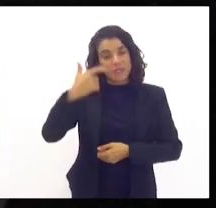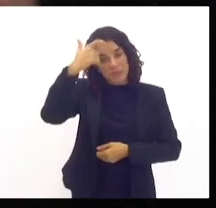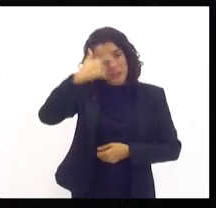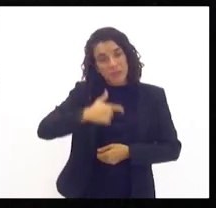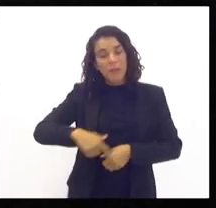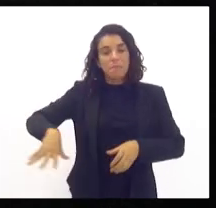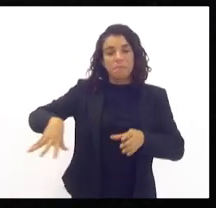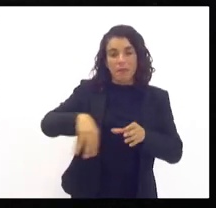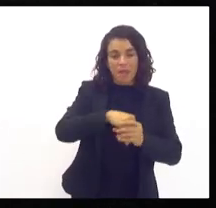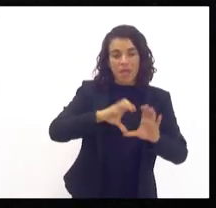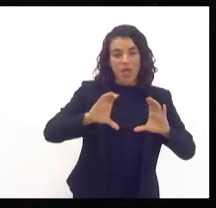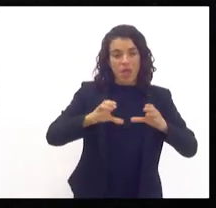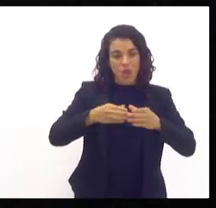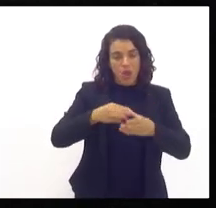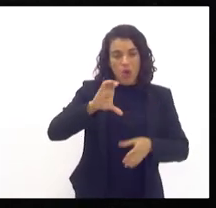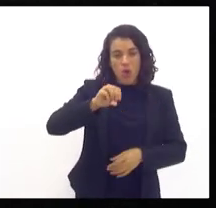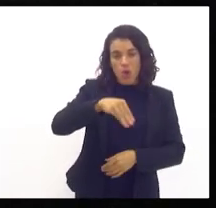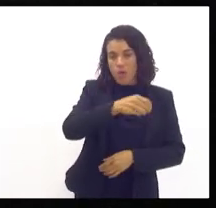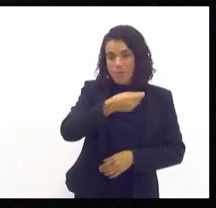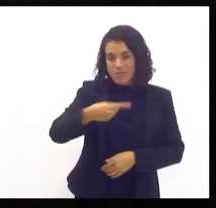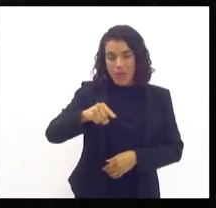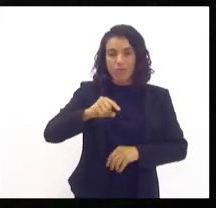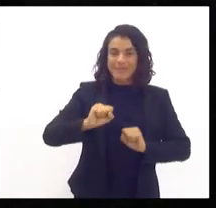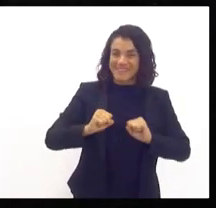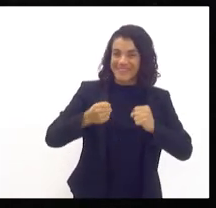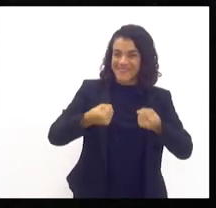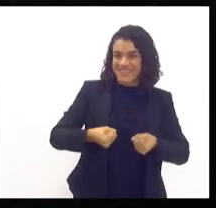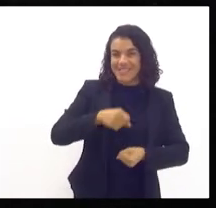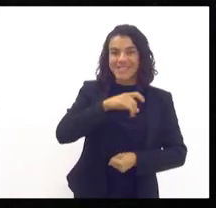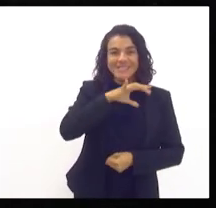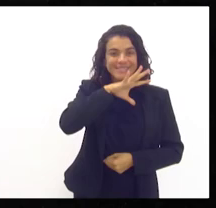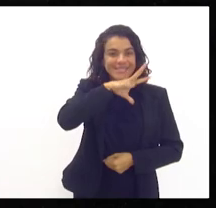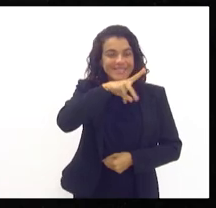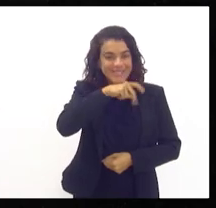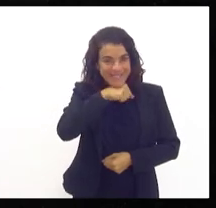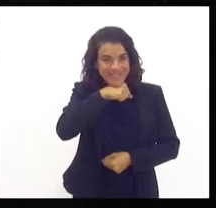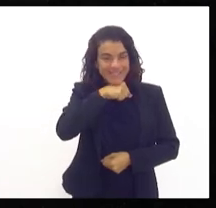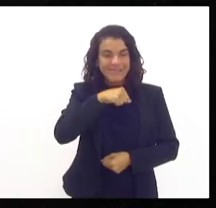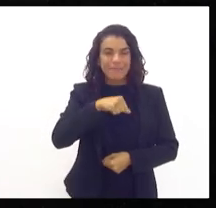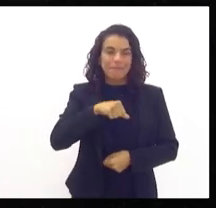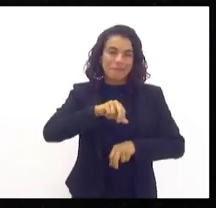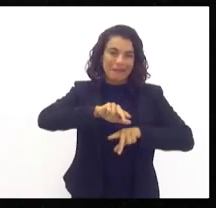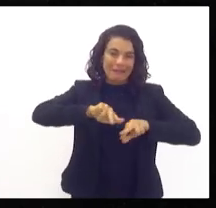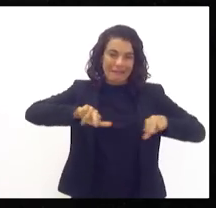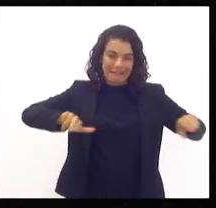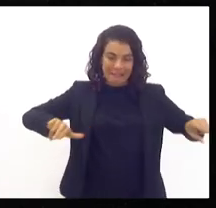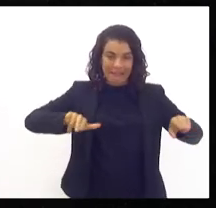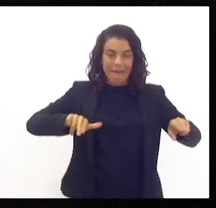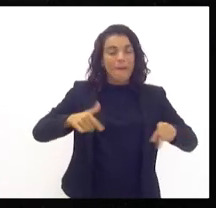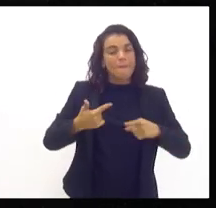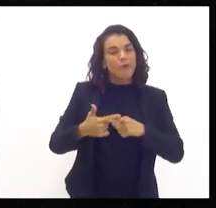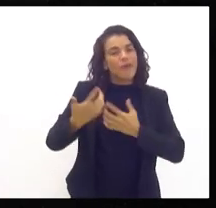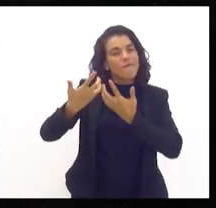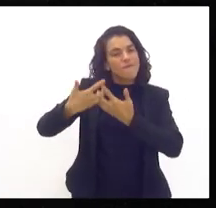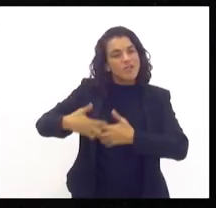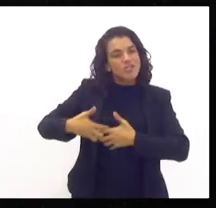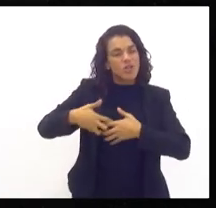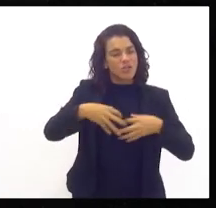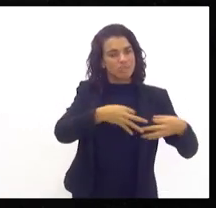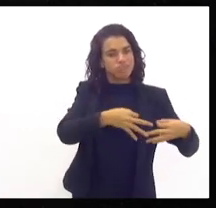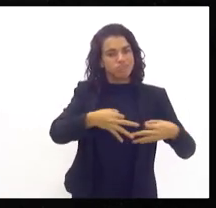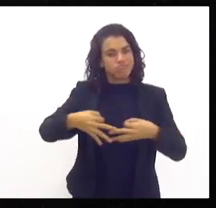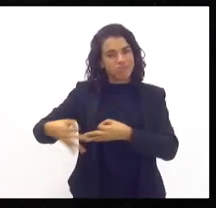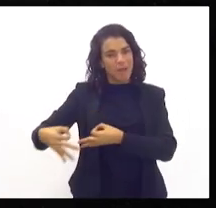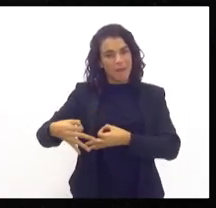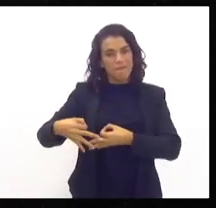da Comissão de Defesa dos Animais, que a comissão também vem funcionando de forma correta, onde